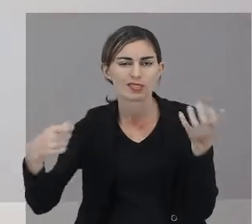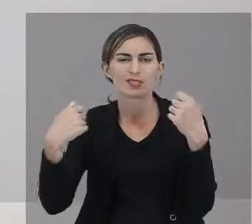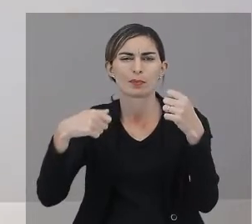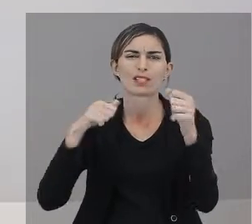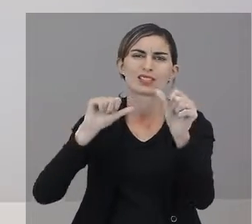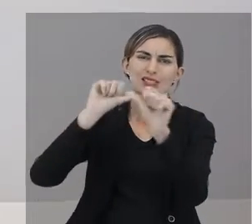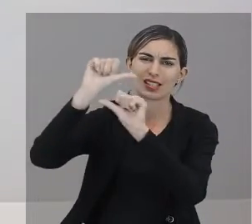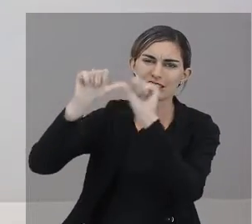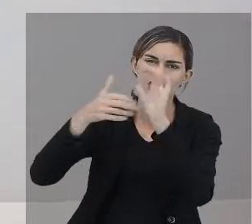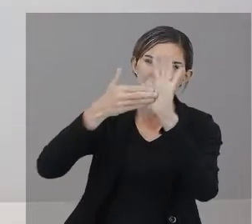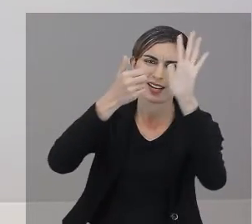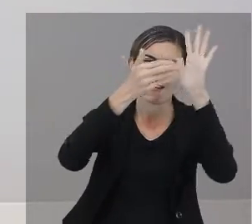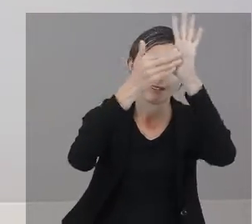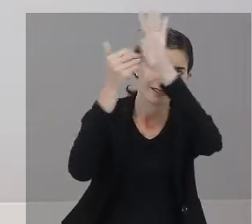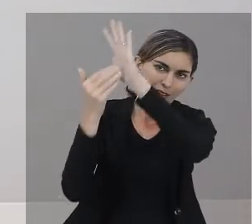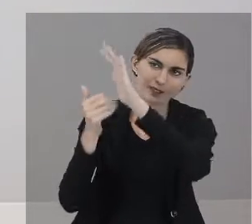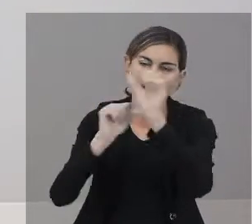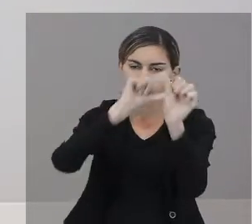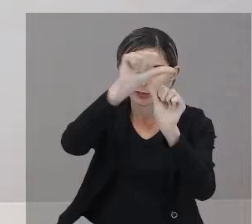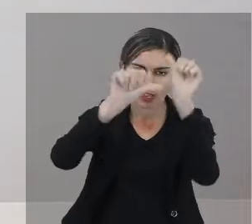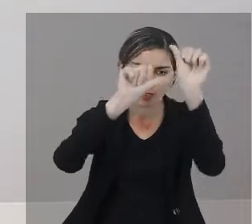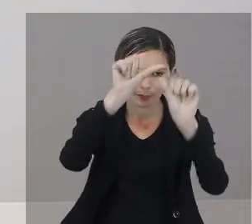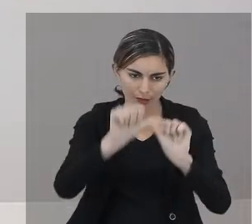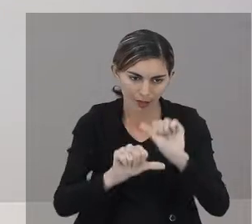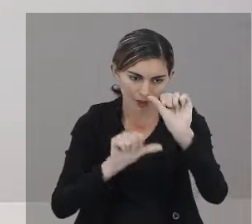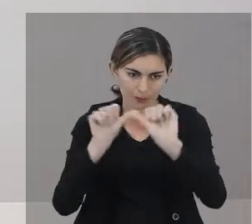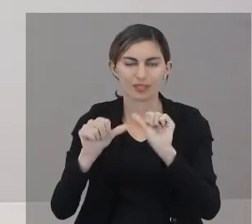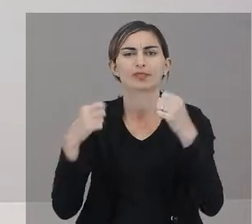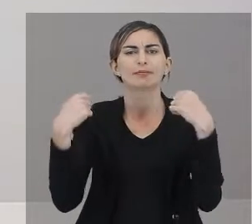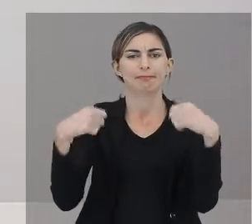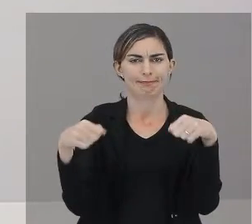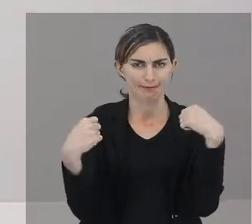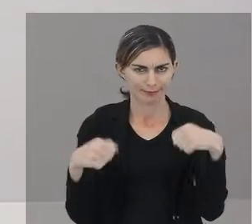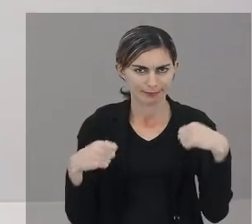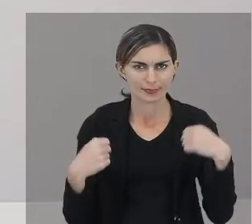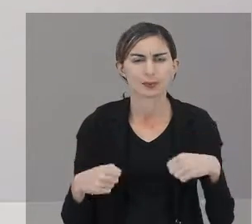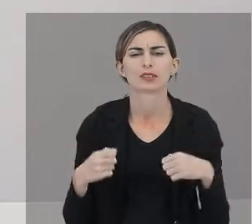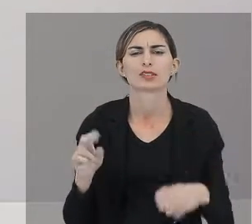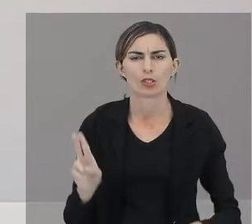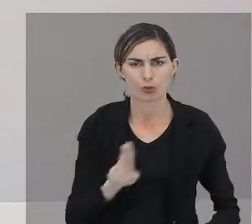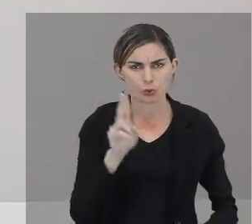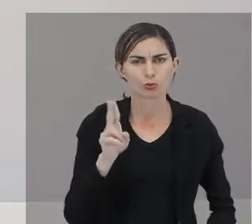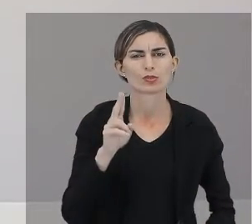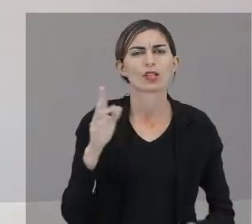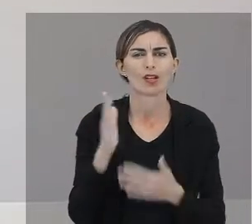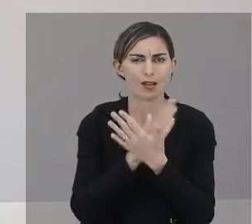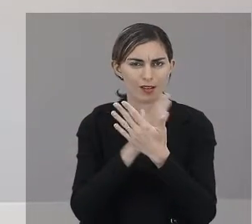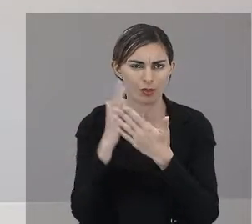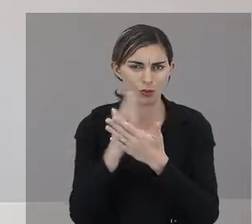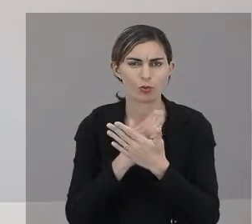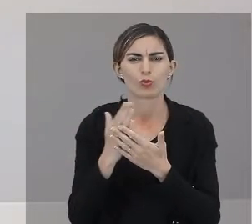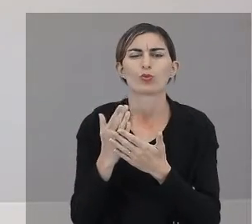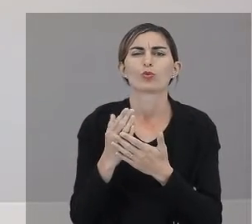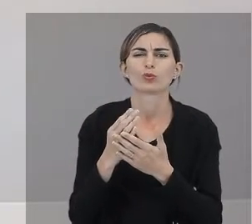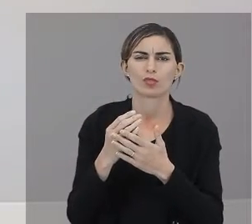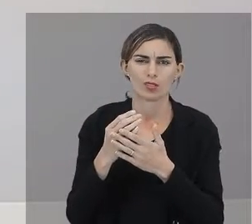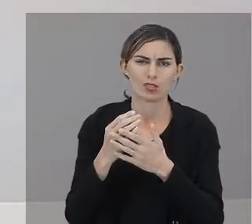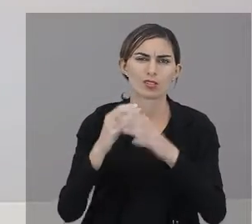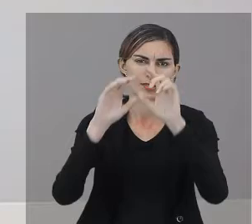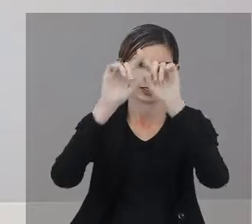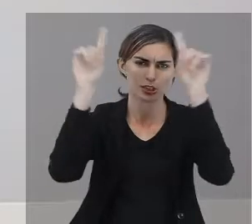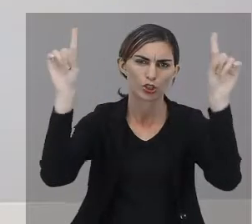vamos ter que alterar numa parte, em outra. Então vamos utilizar algumas